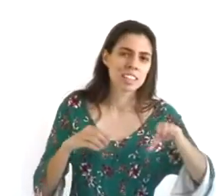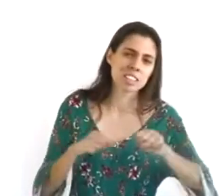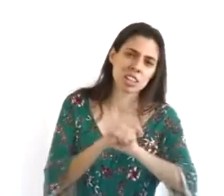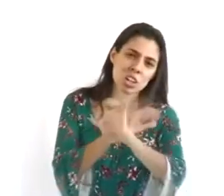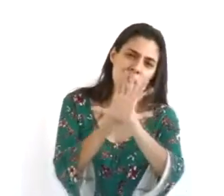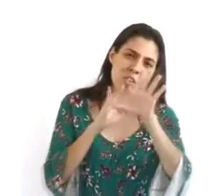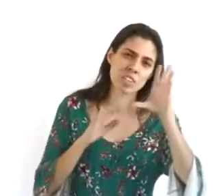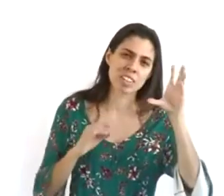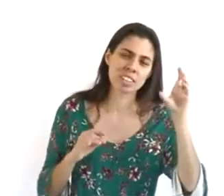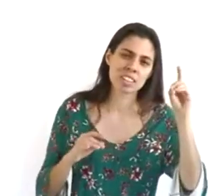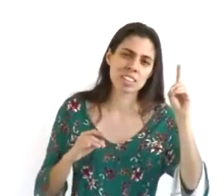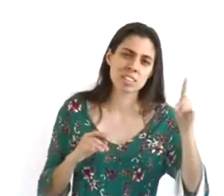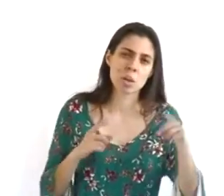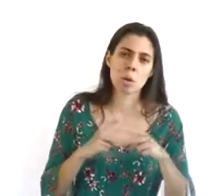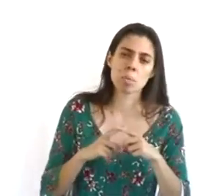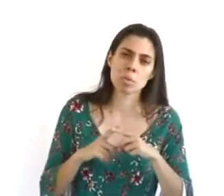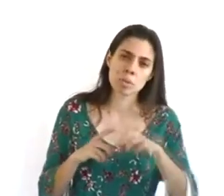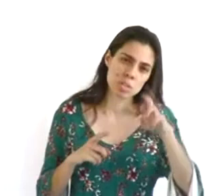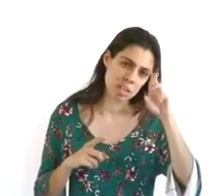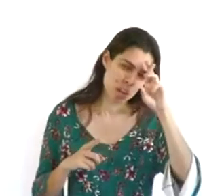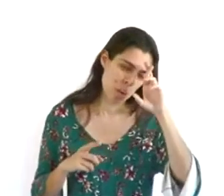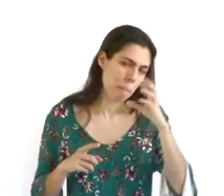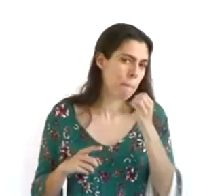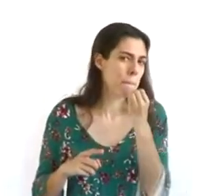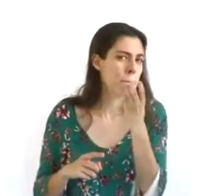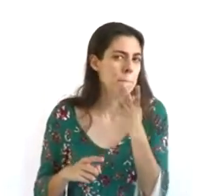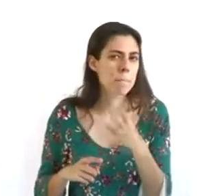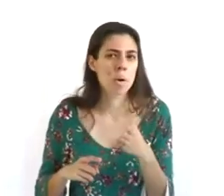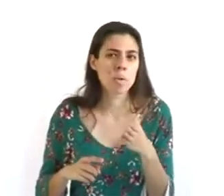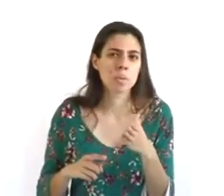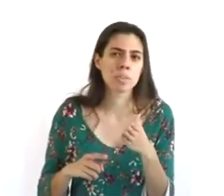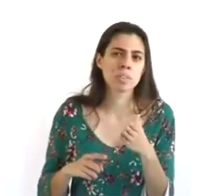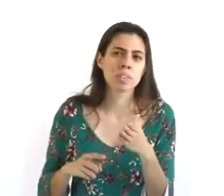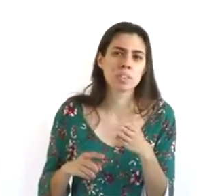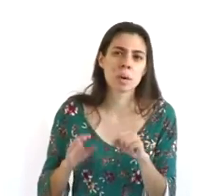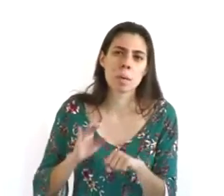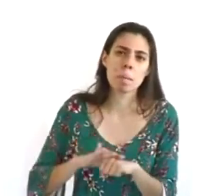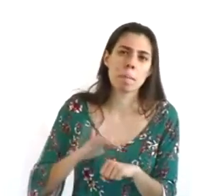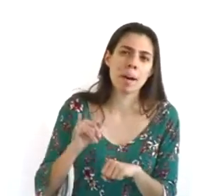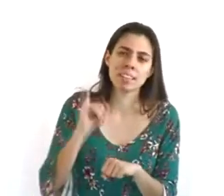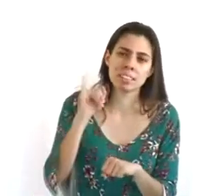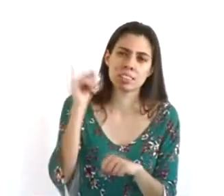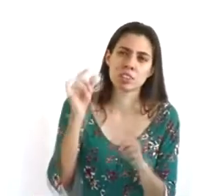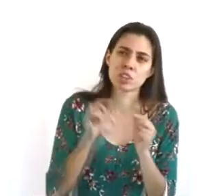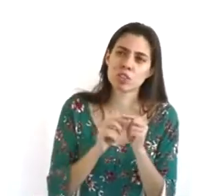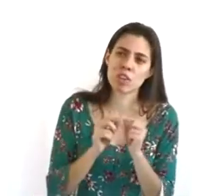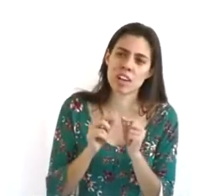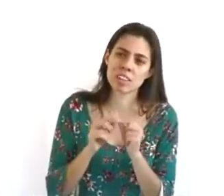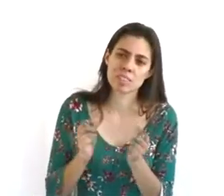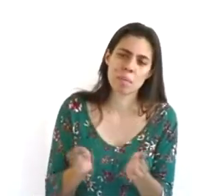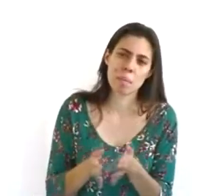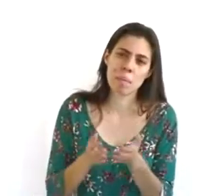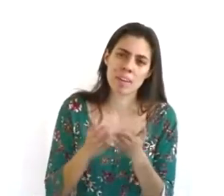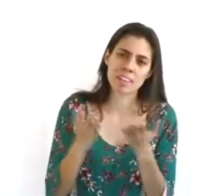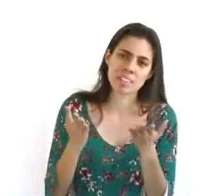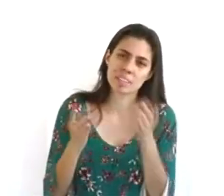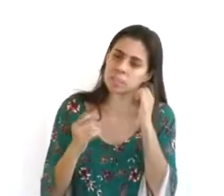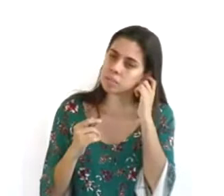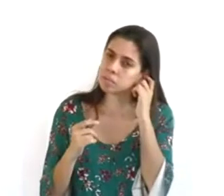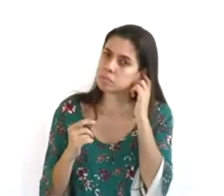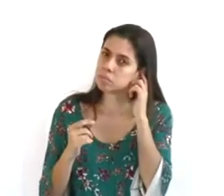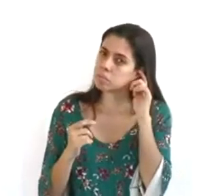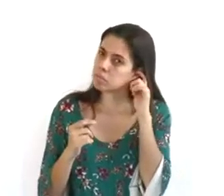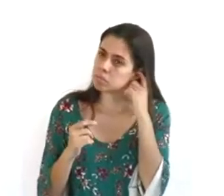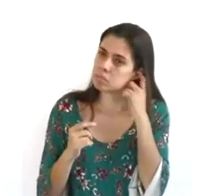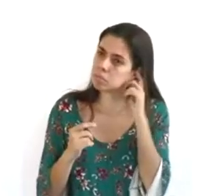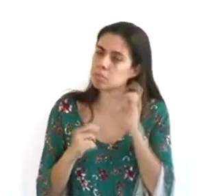o Senhor é bom, porque Ele é o Deus dos deuses, porque Ele é o Senhor dos senhores, e Ele opera grandes maravilhas. Mas nós devemos render graças